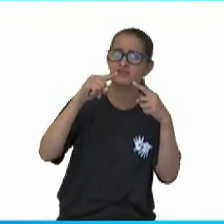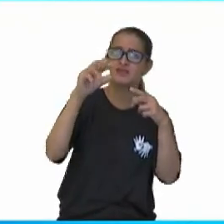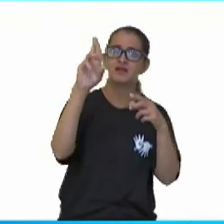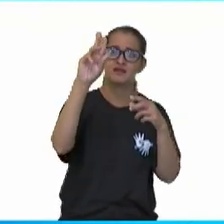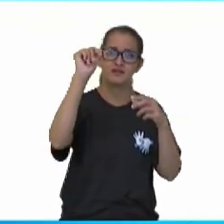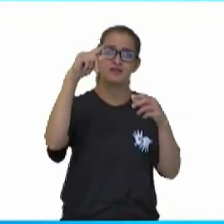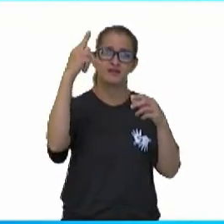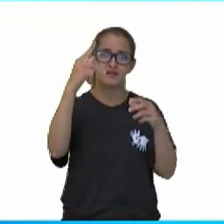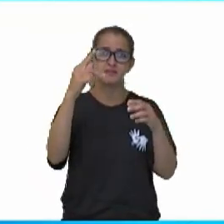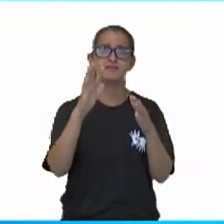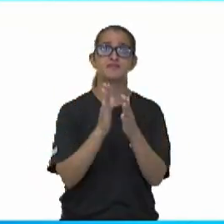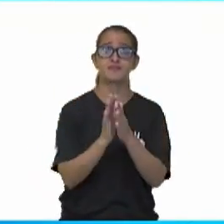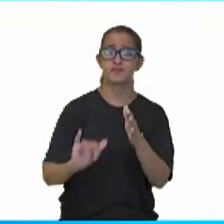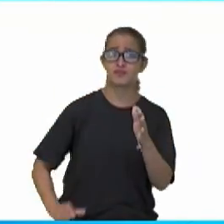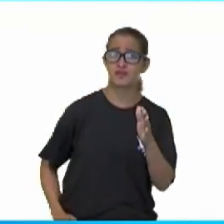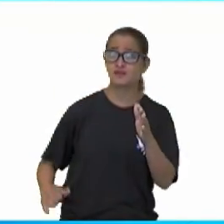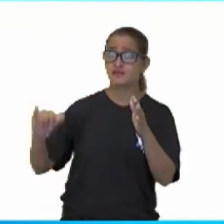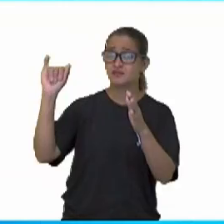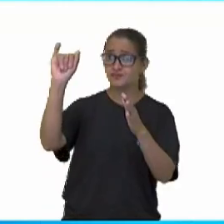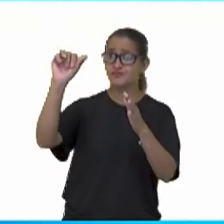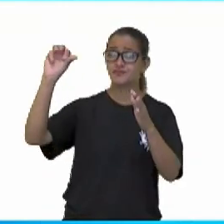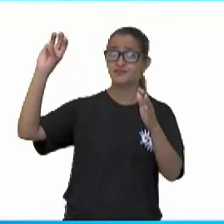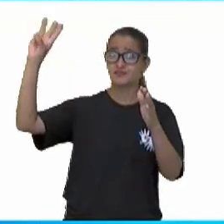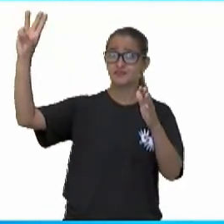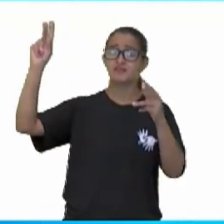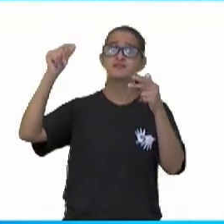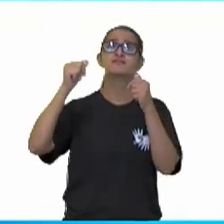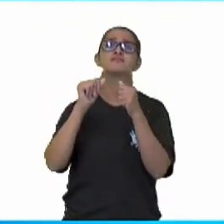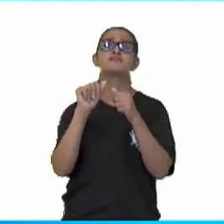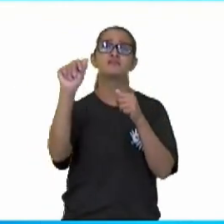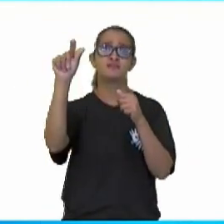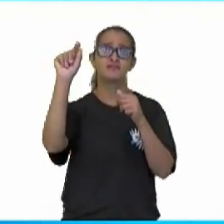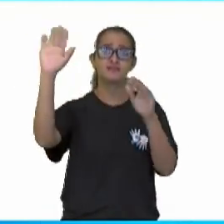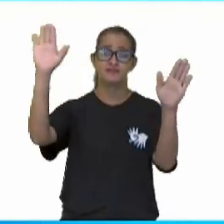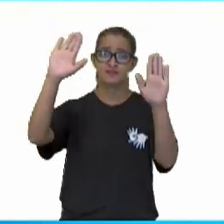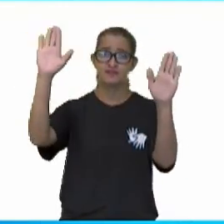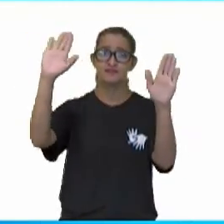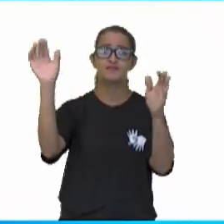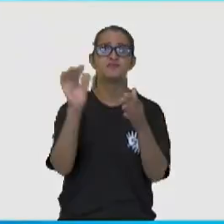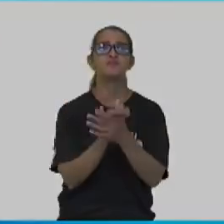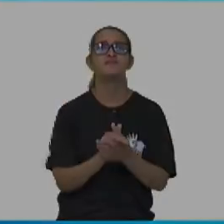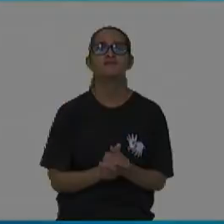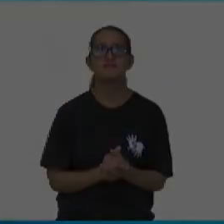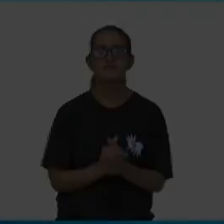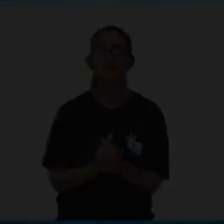celular na imagem que aparece no canto da tela. Até a próxima aula. Tchau!